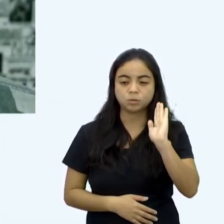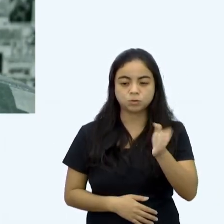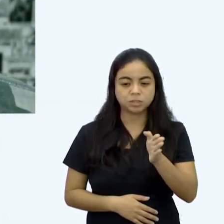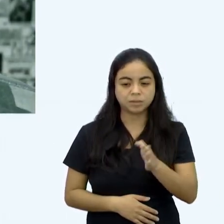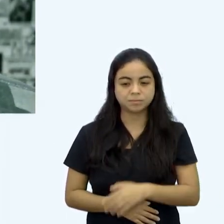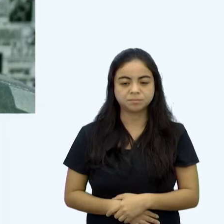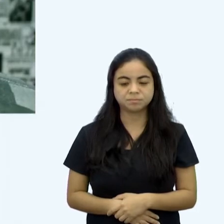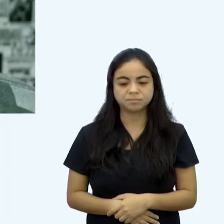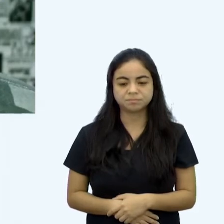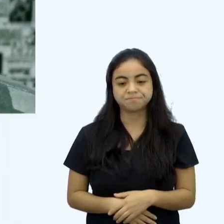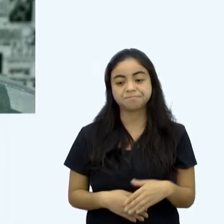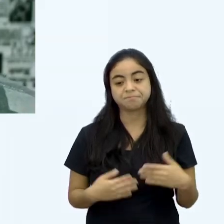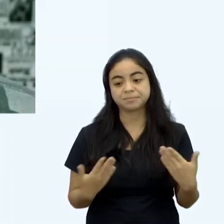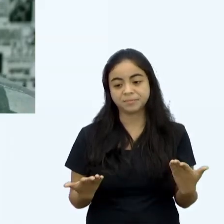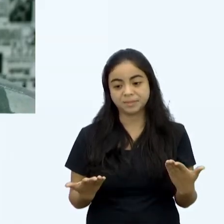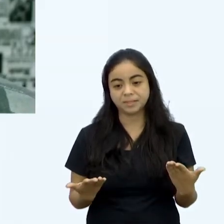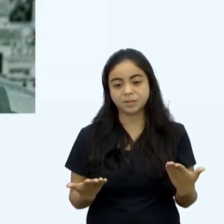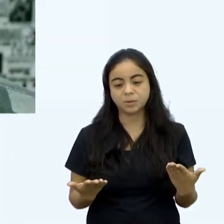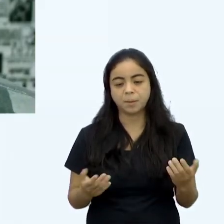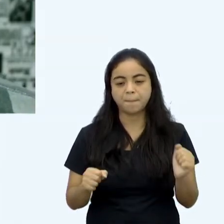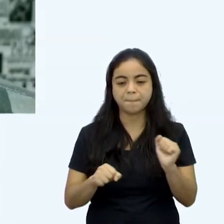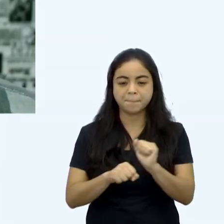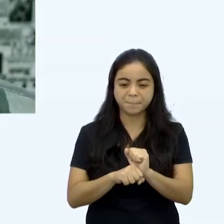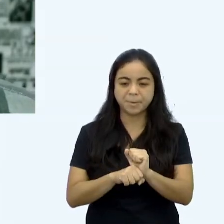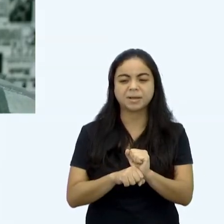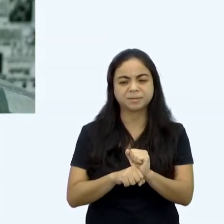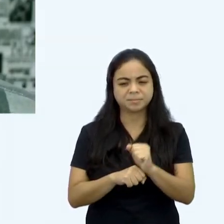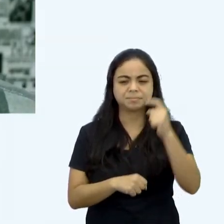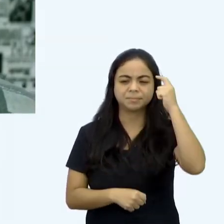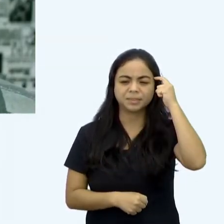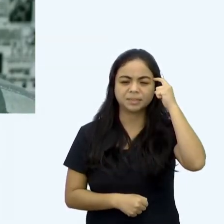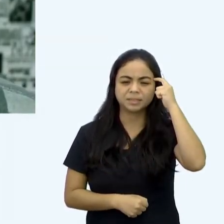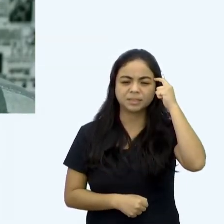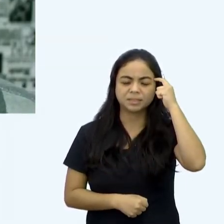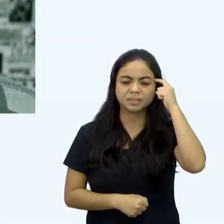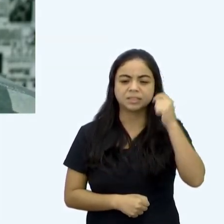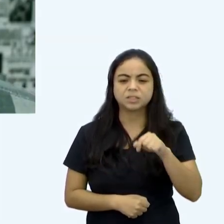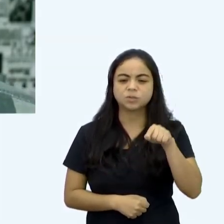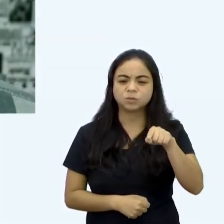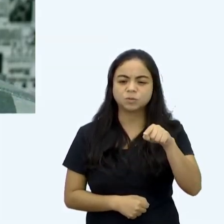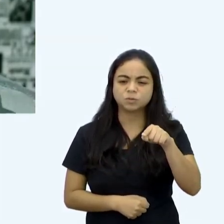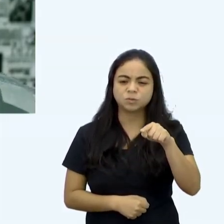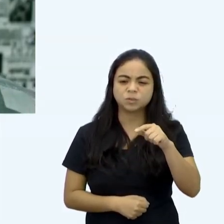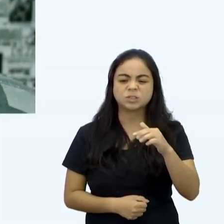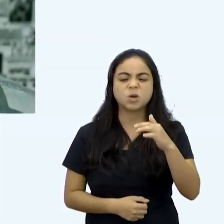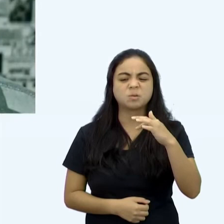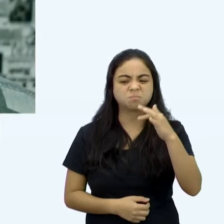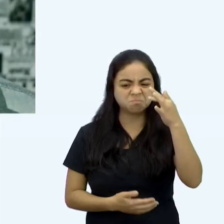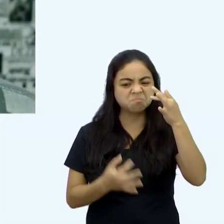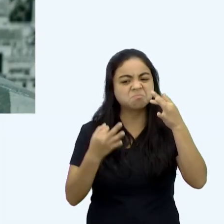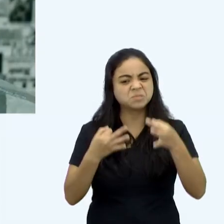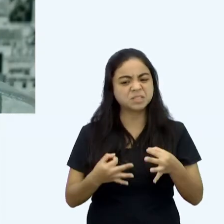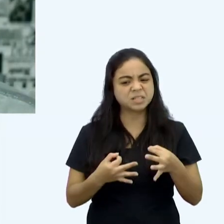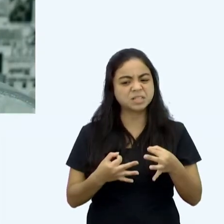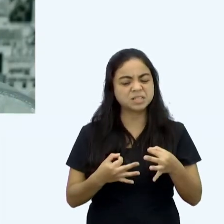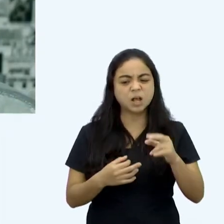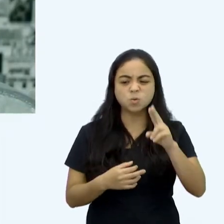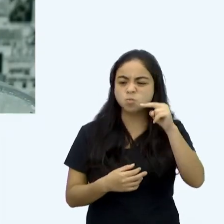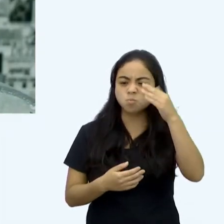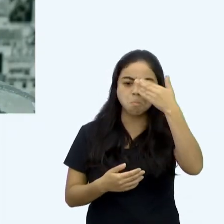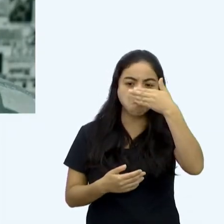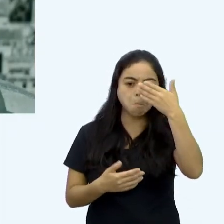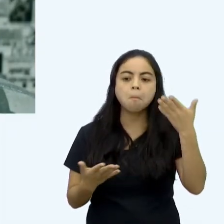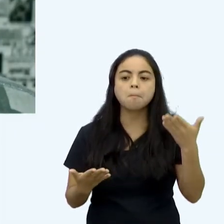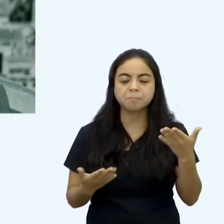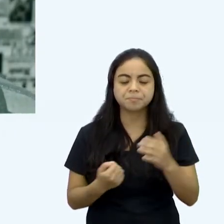lugar. Cara, para e pensa em algo que você tenha certeza que ninguém viu. Eu não estou falando aqui do fato em si,